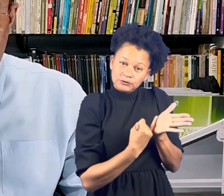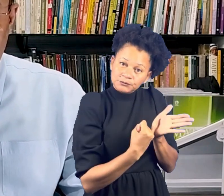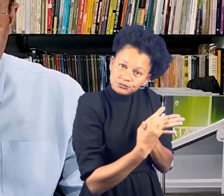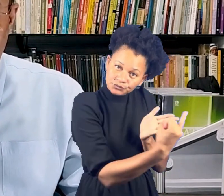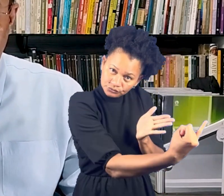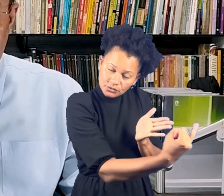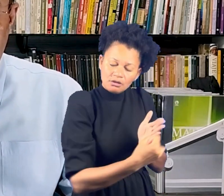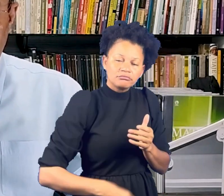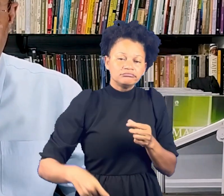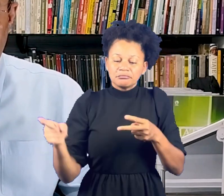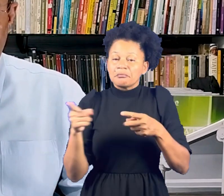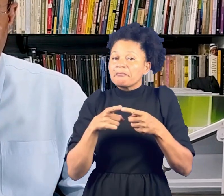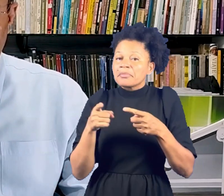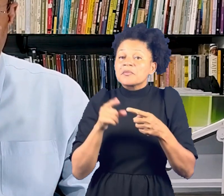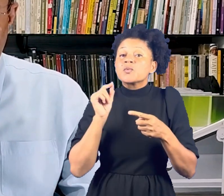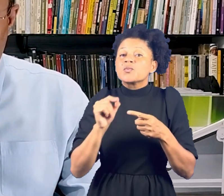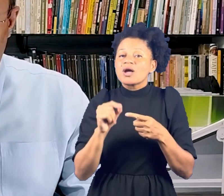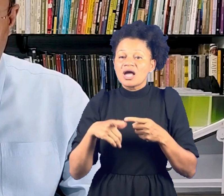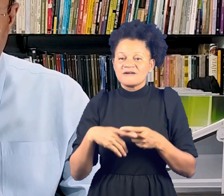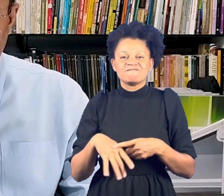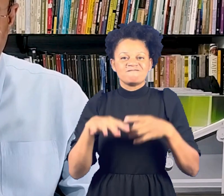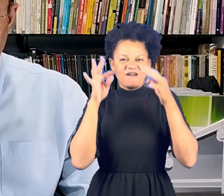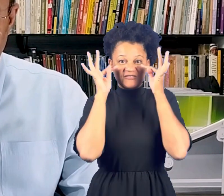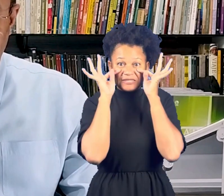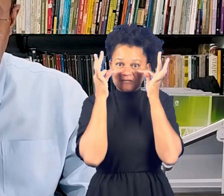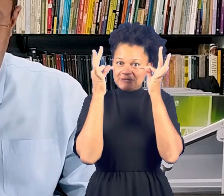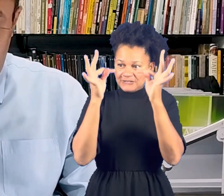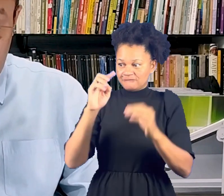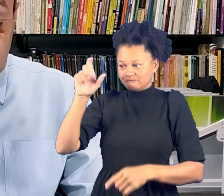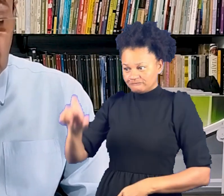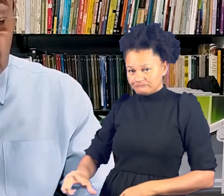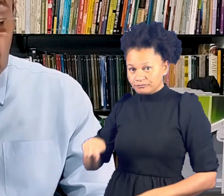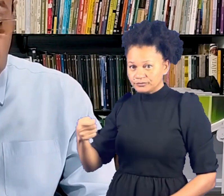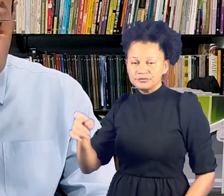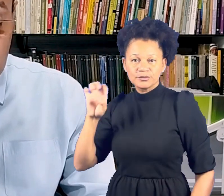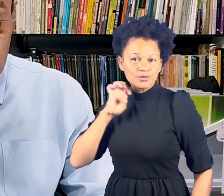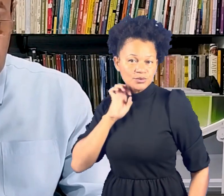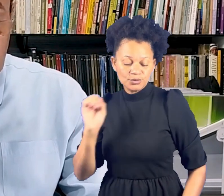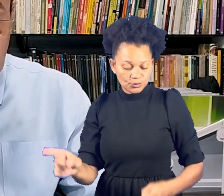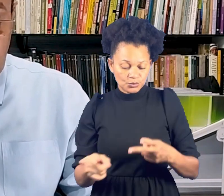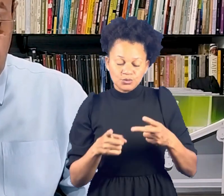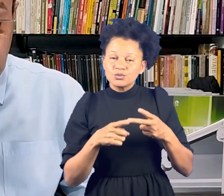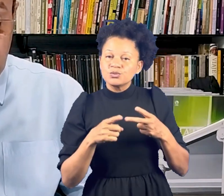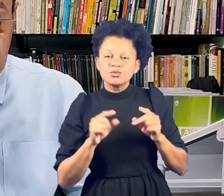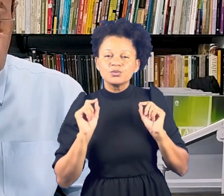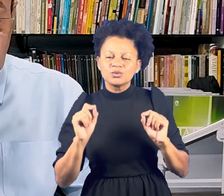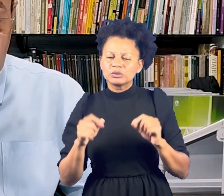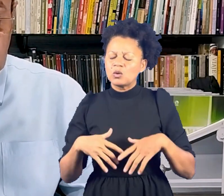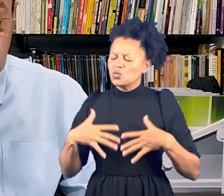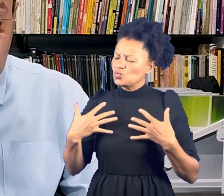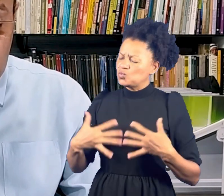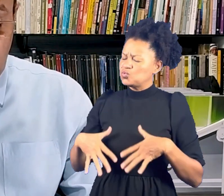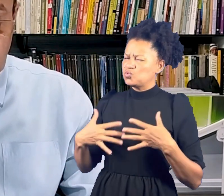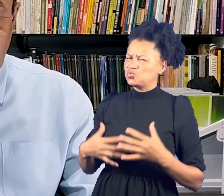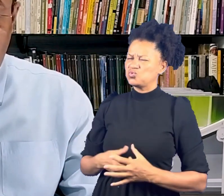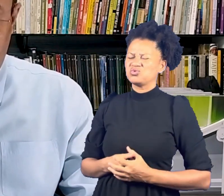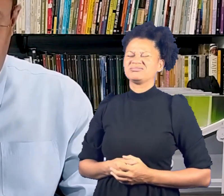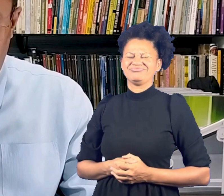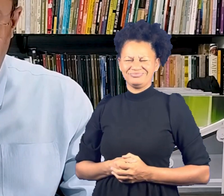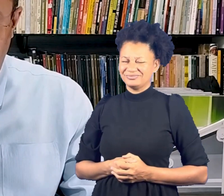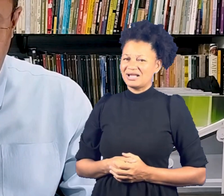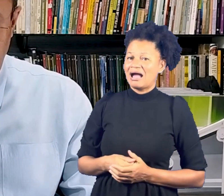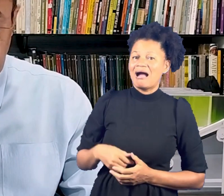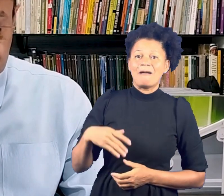primeiro tópico, o testemunho de Estevão. O segundo tópico, a preciosa morte